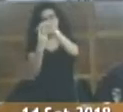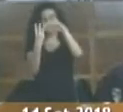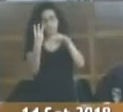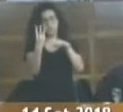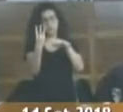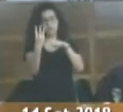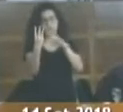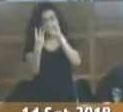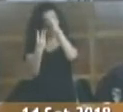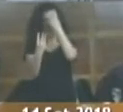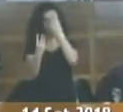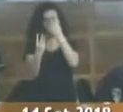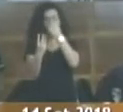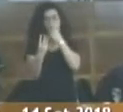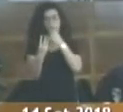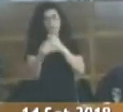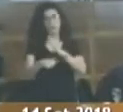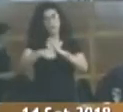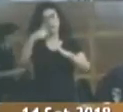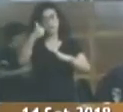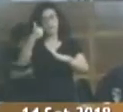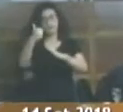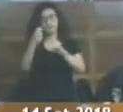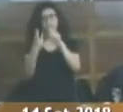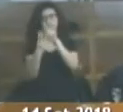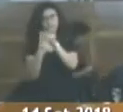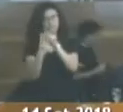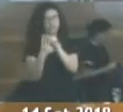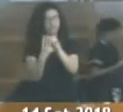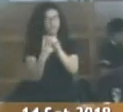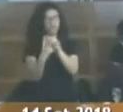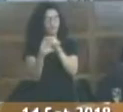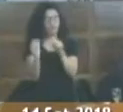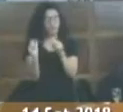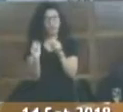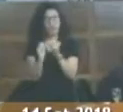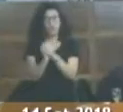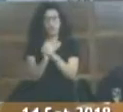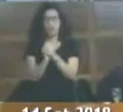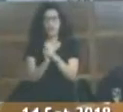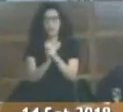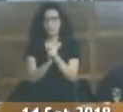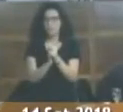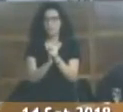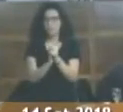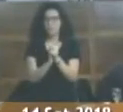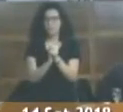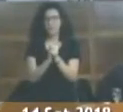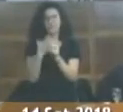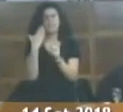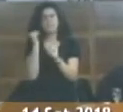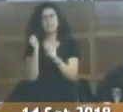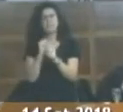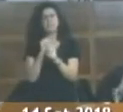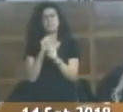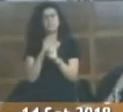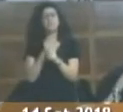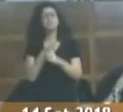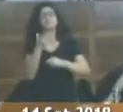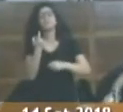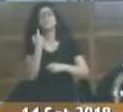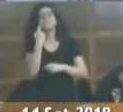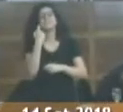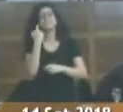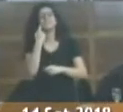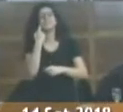três ideias. Tá? A primeira é fazer o levantamento de espécies que são sobreexploradas,